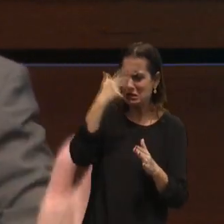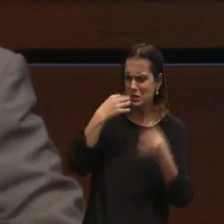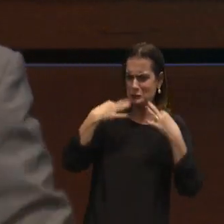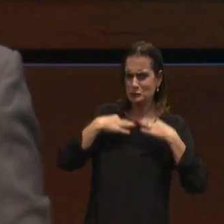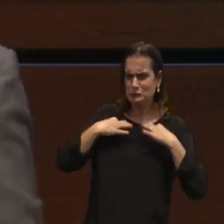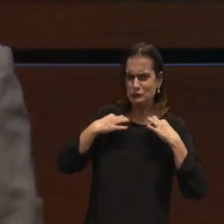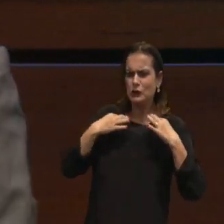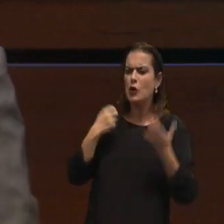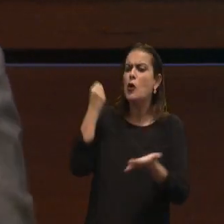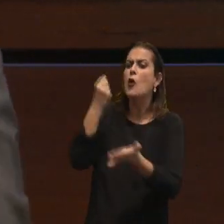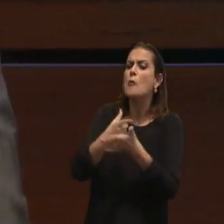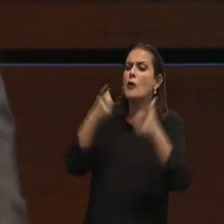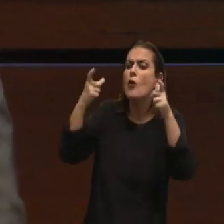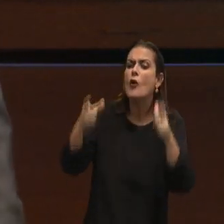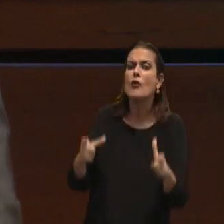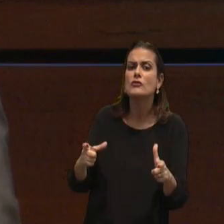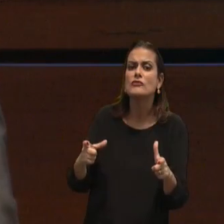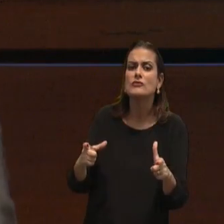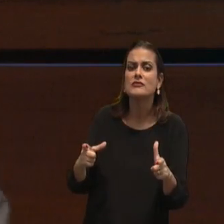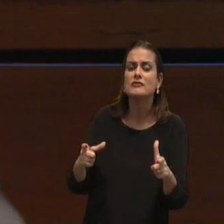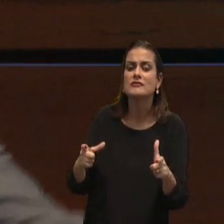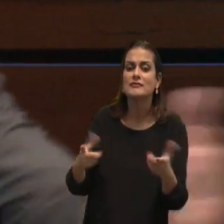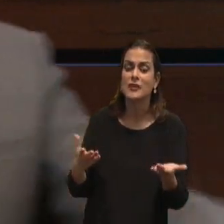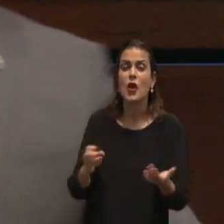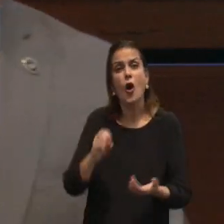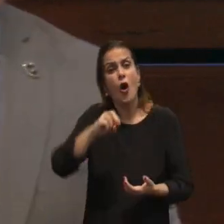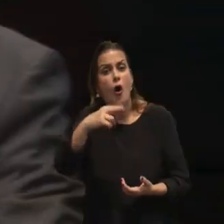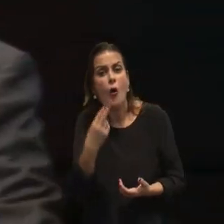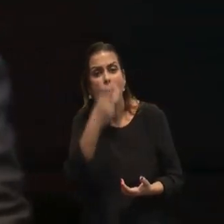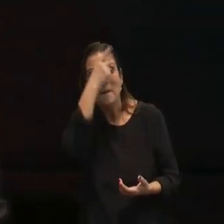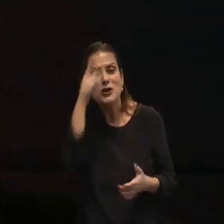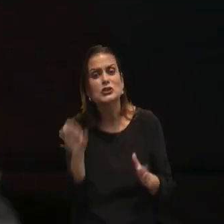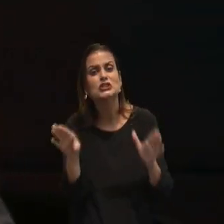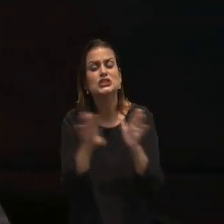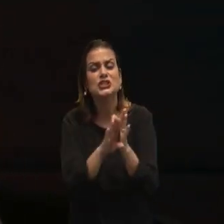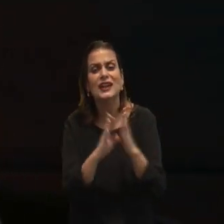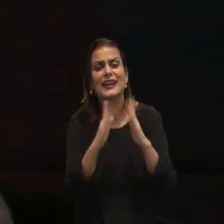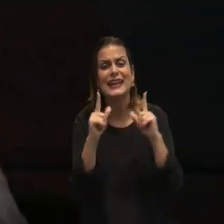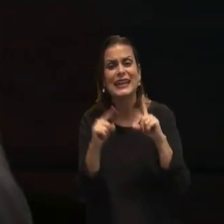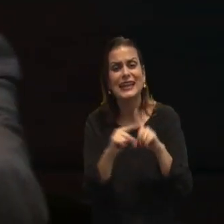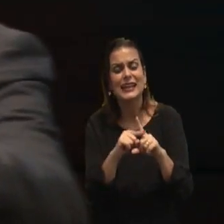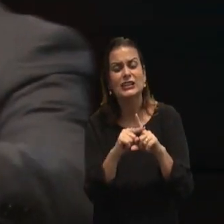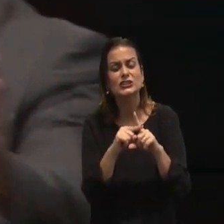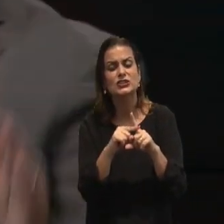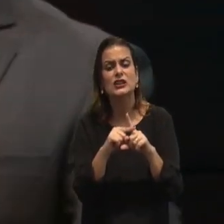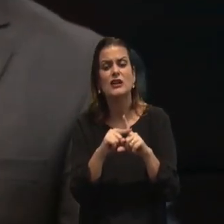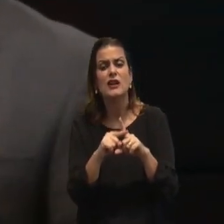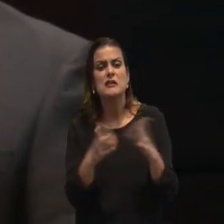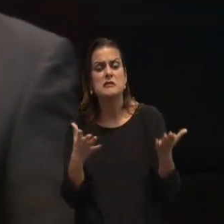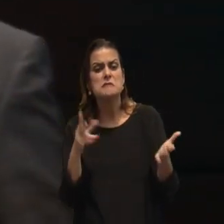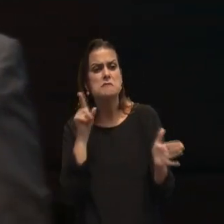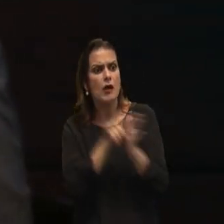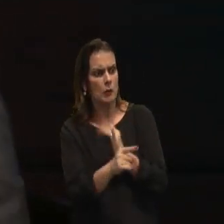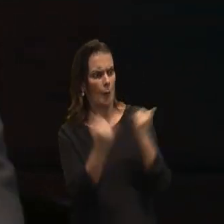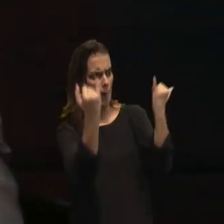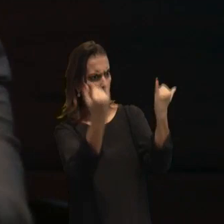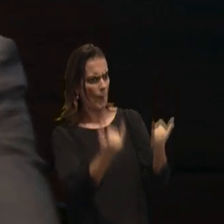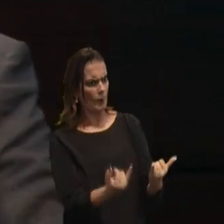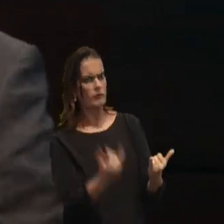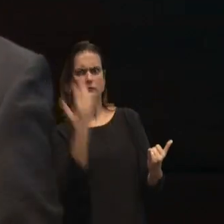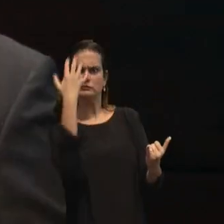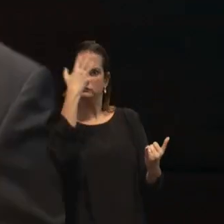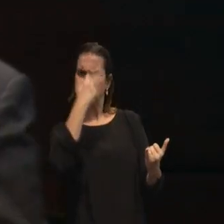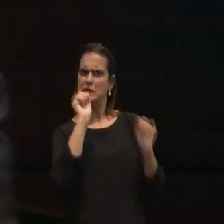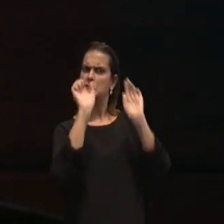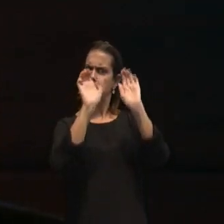é que você comprou? Ou então alguém quando chega na igreja, o irmão fala assim: olha como você emagreceu, como você